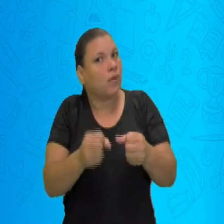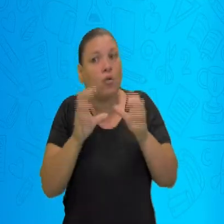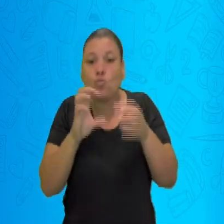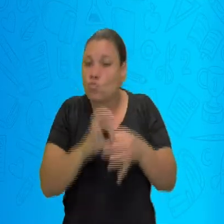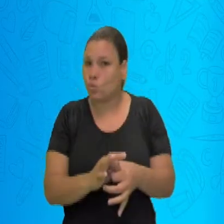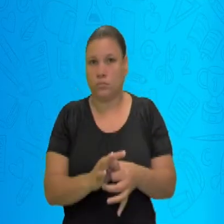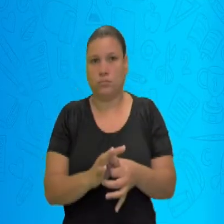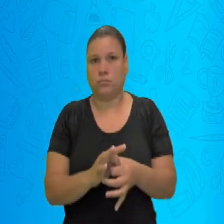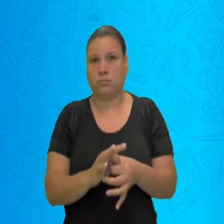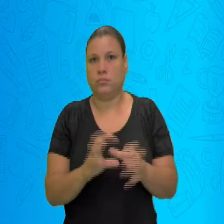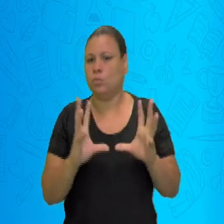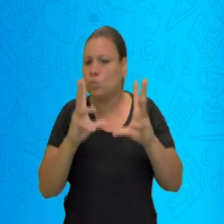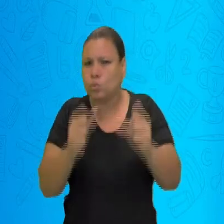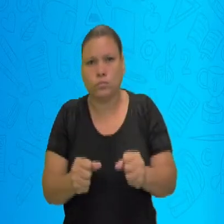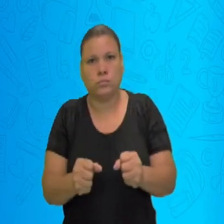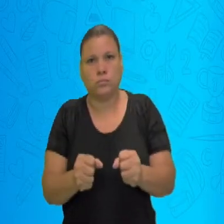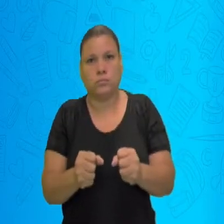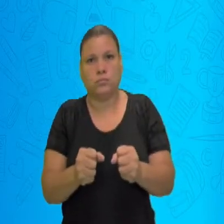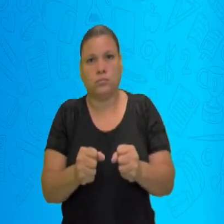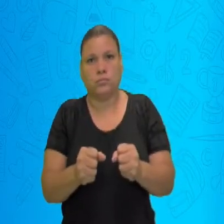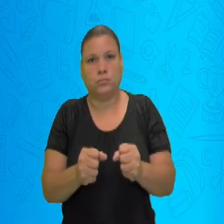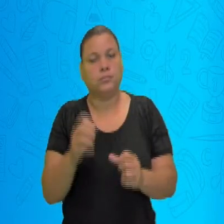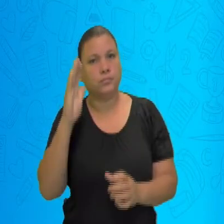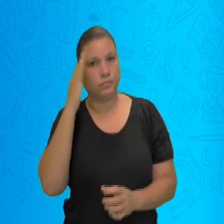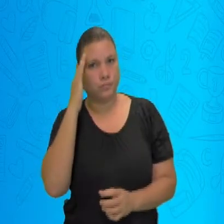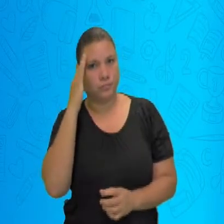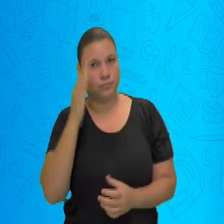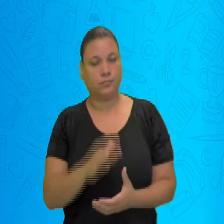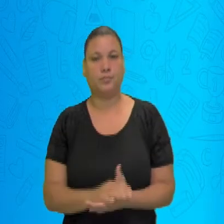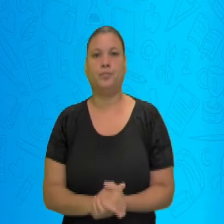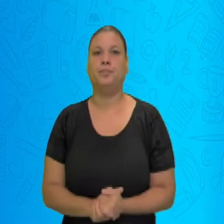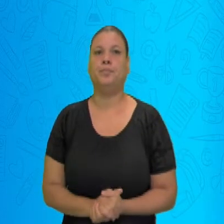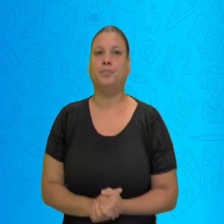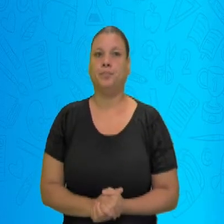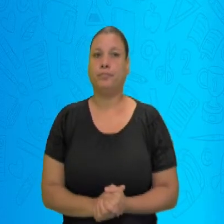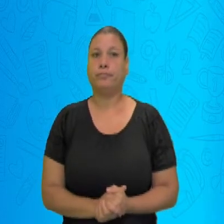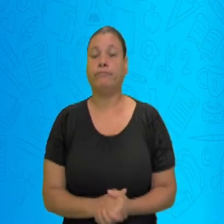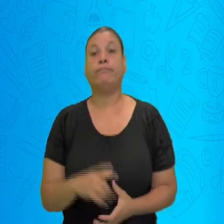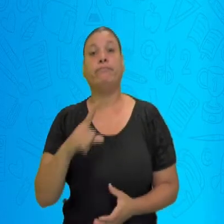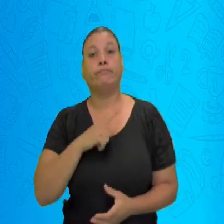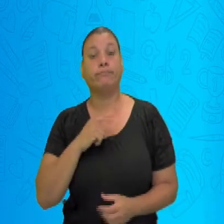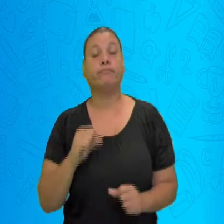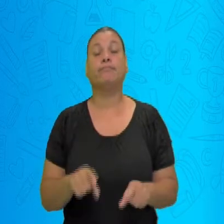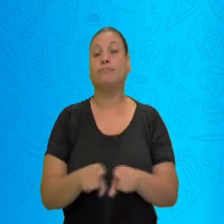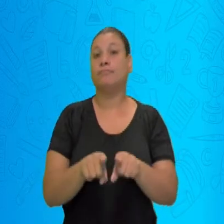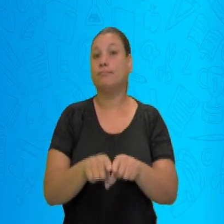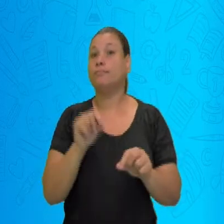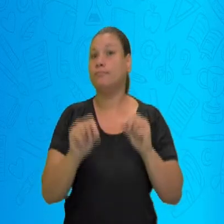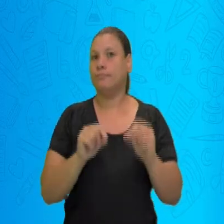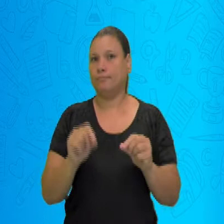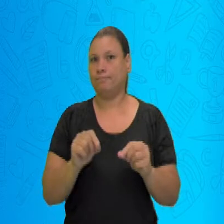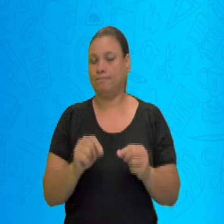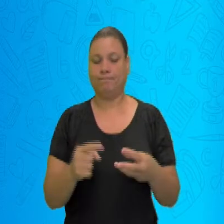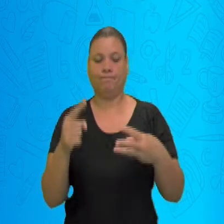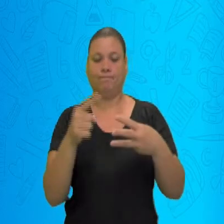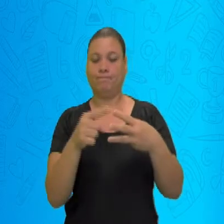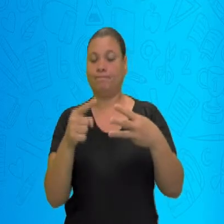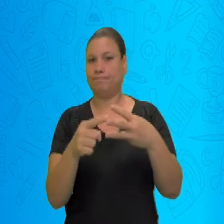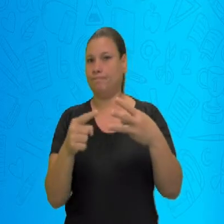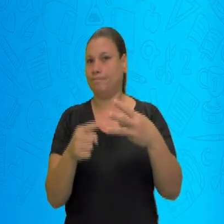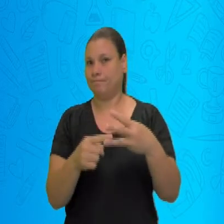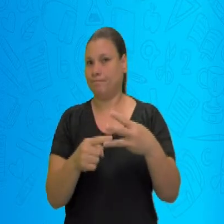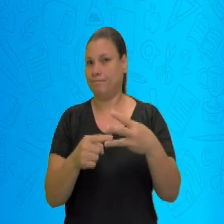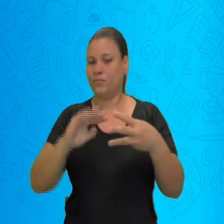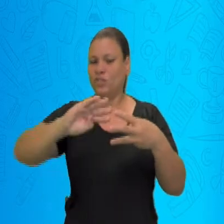Esse enorme território é dividido em 3 subcontinentes: América do Norte,